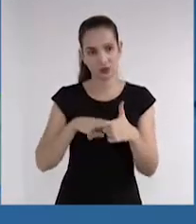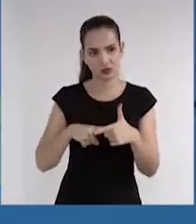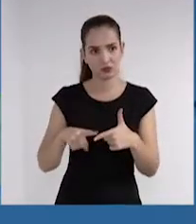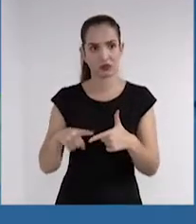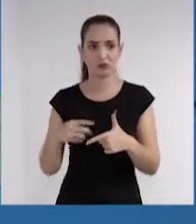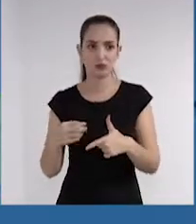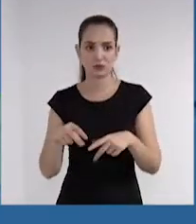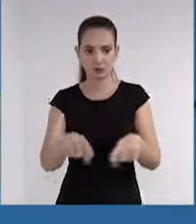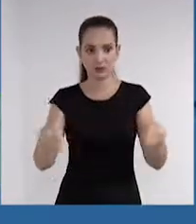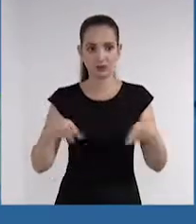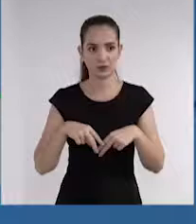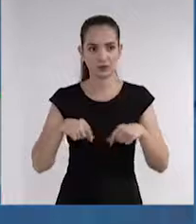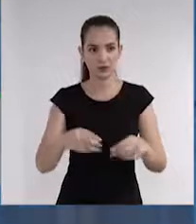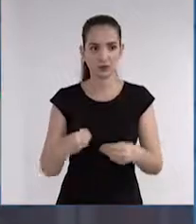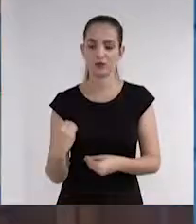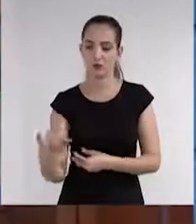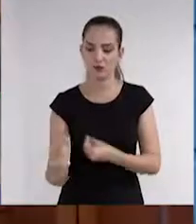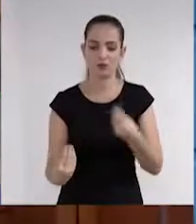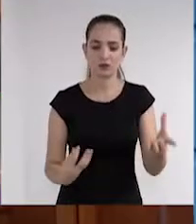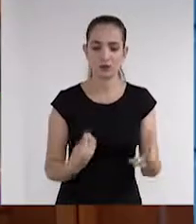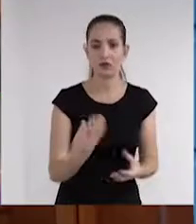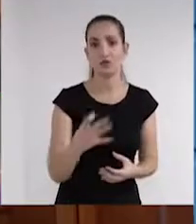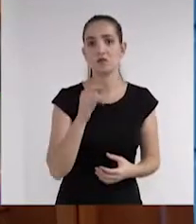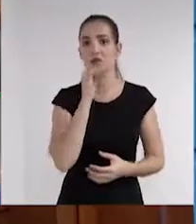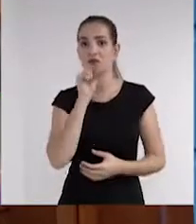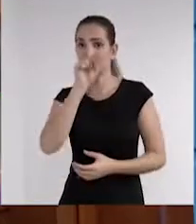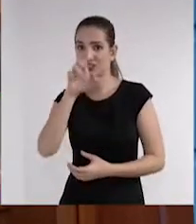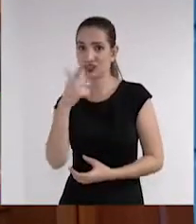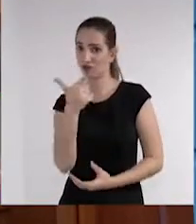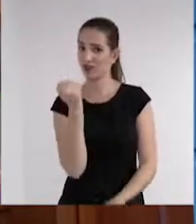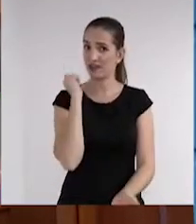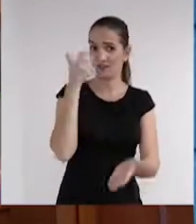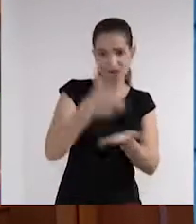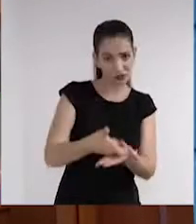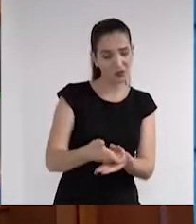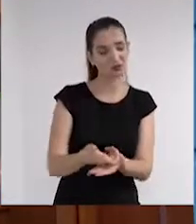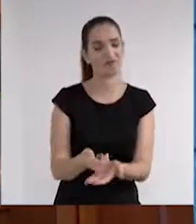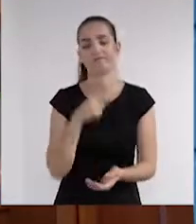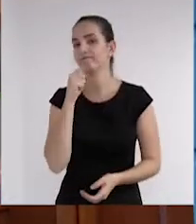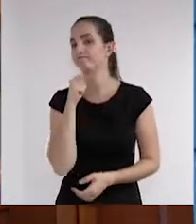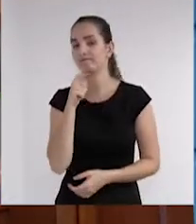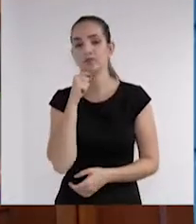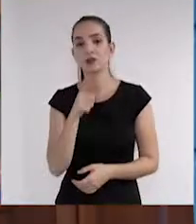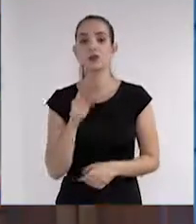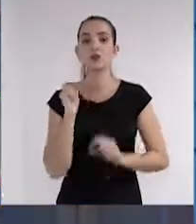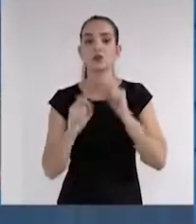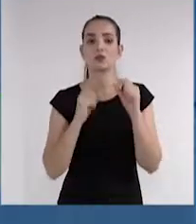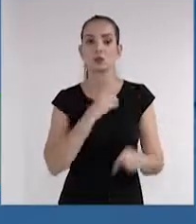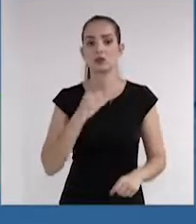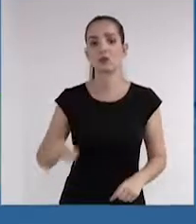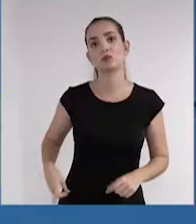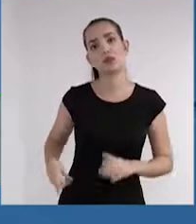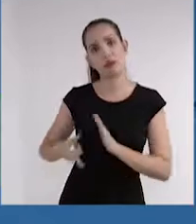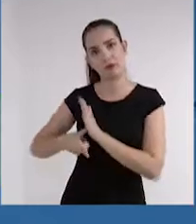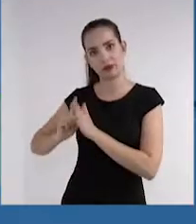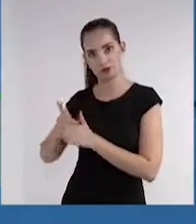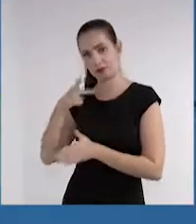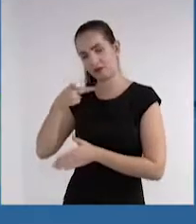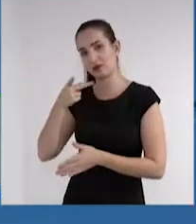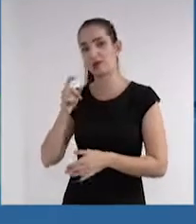Excelência reafirmo de novo, sem investimento, não dá. Aí o deputado que me antecedeu